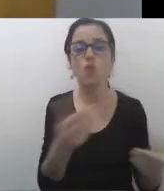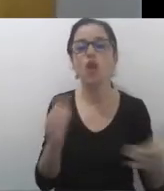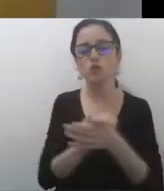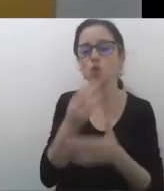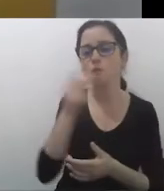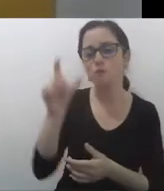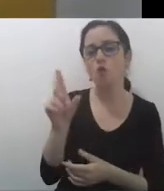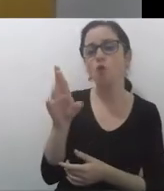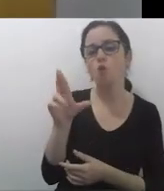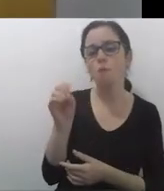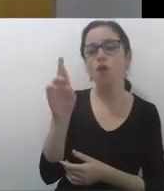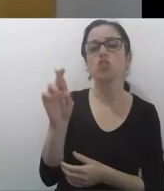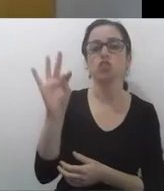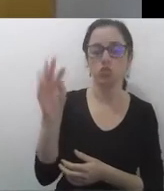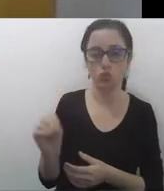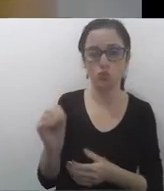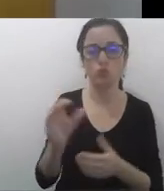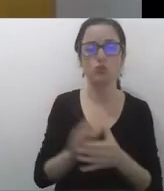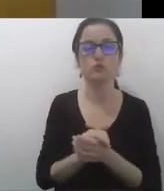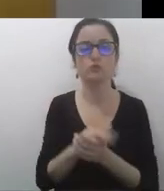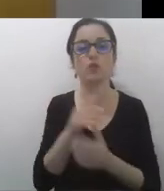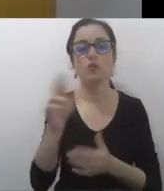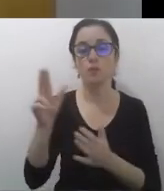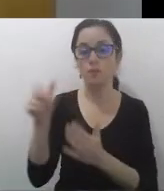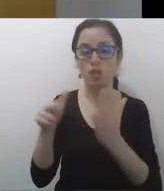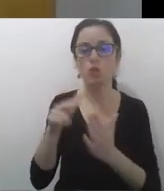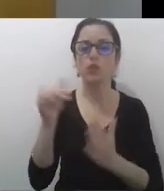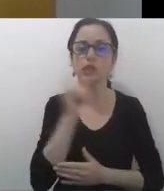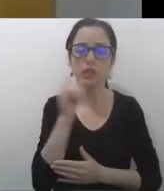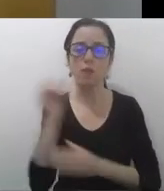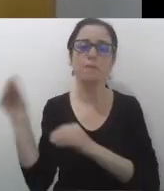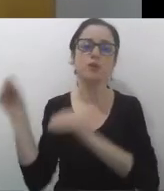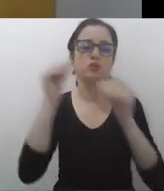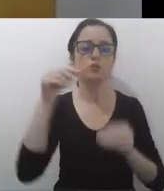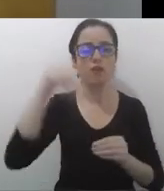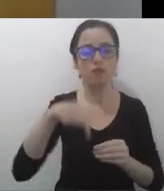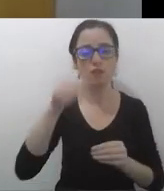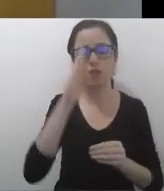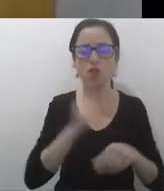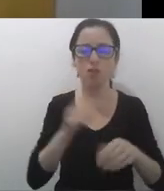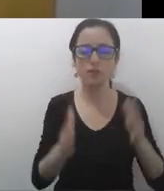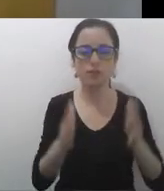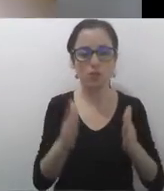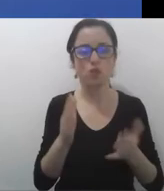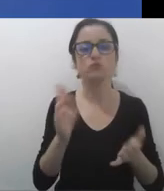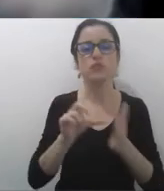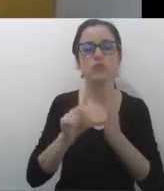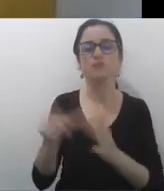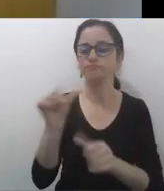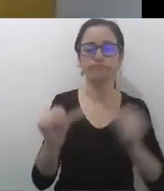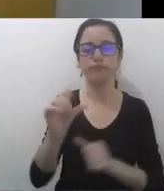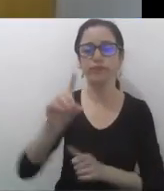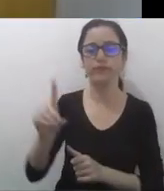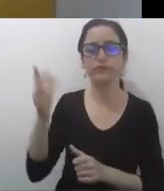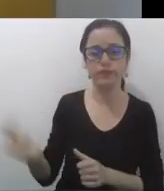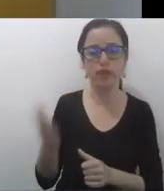se casou com Roberto Sambonet, que era um pintor italiano que passou um período aqui no Brasil e mais tarde se